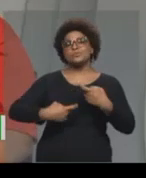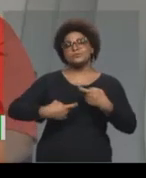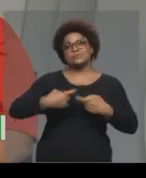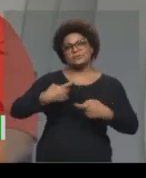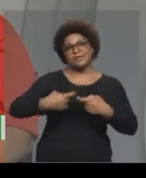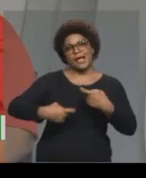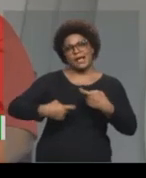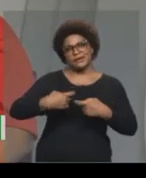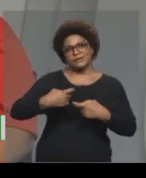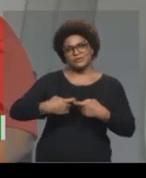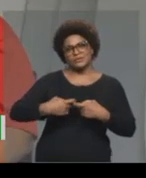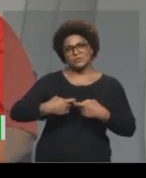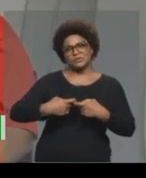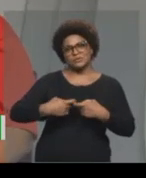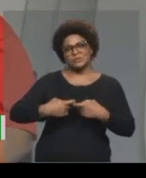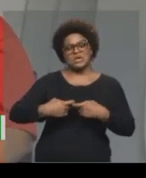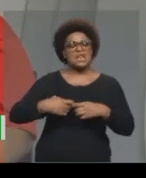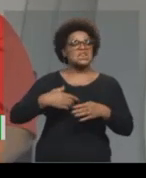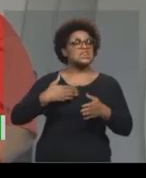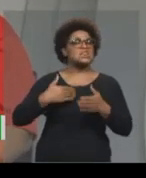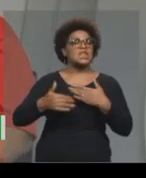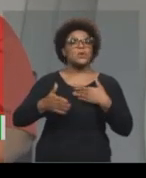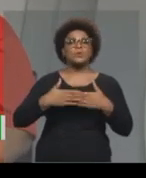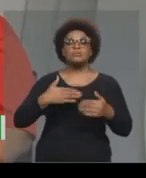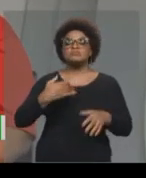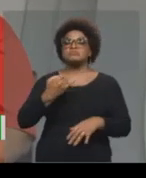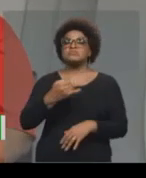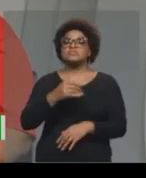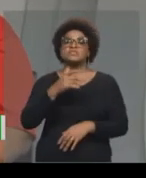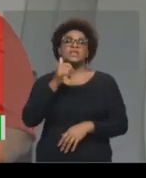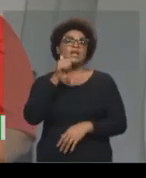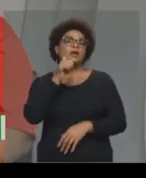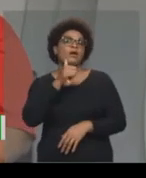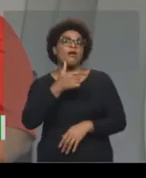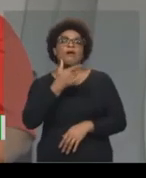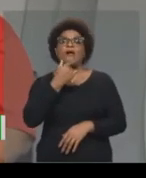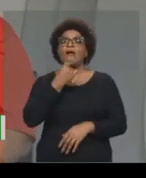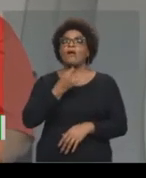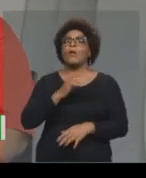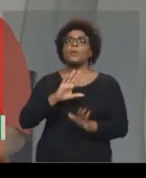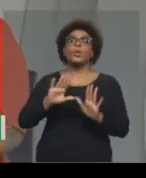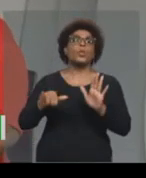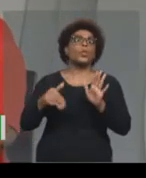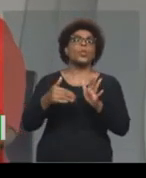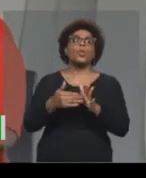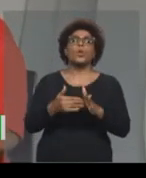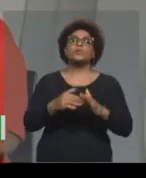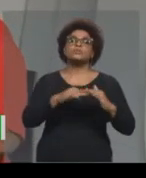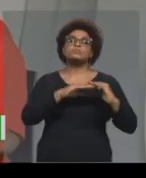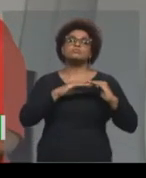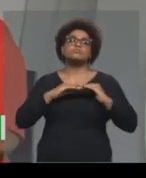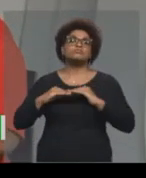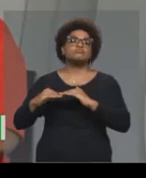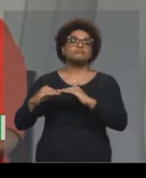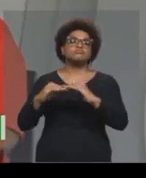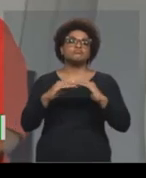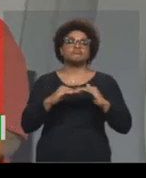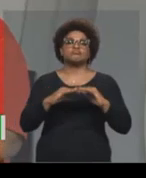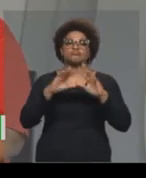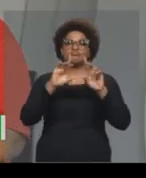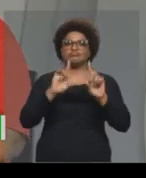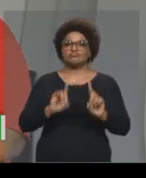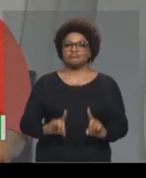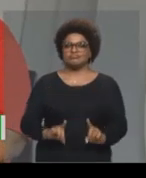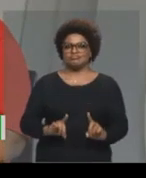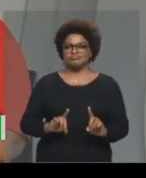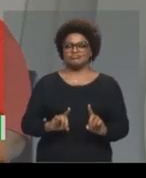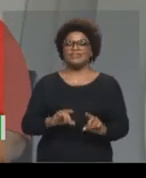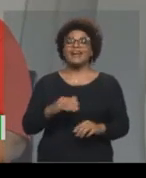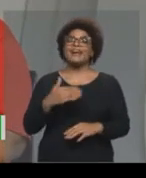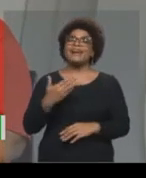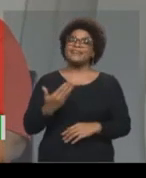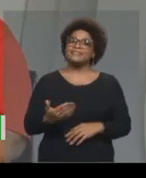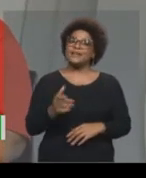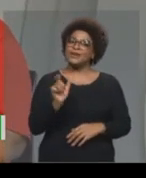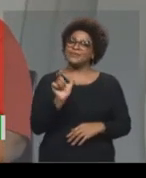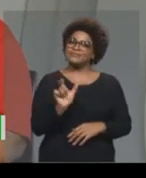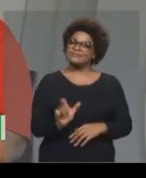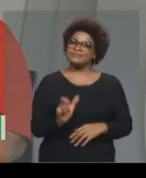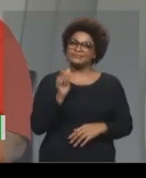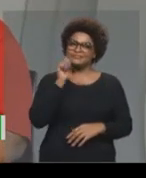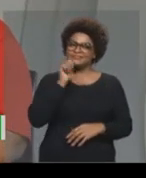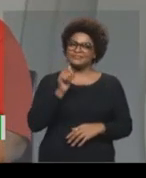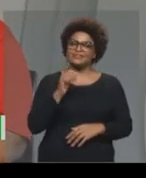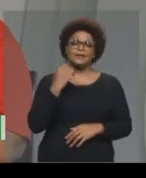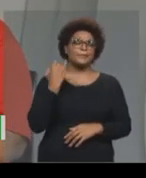sermos mulheres ou homens. Sim, todos temos direitos iguais. Então, ela foi importante nesse sentido aí,